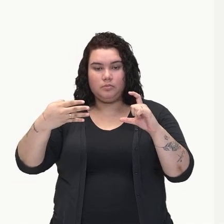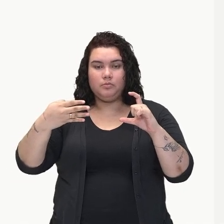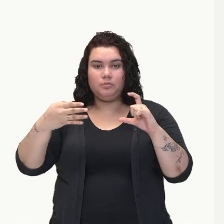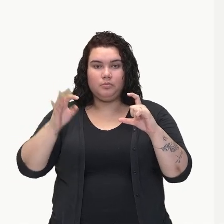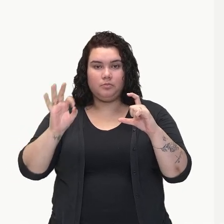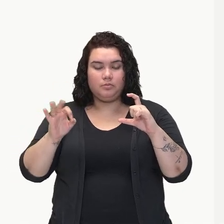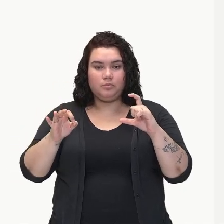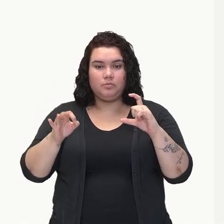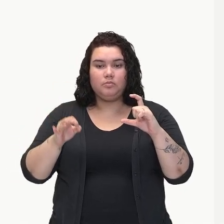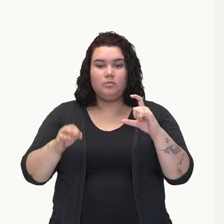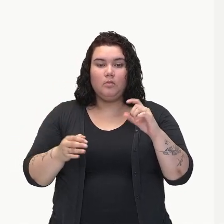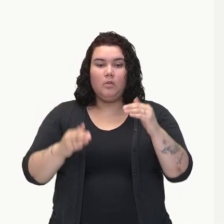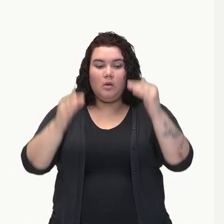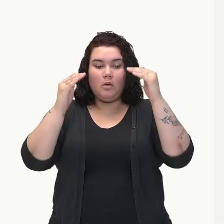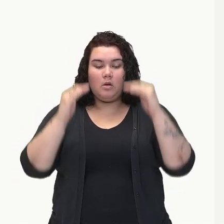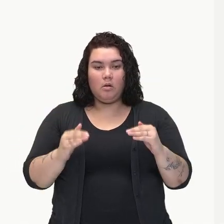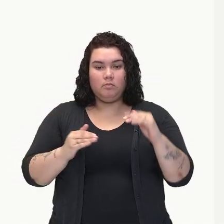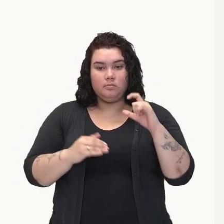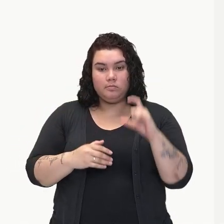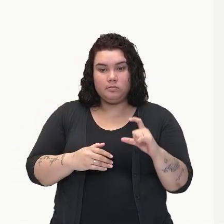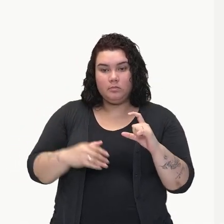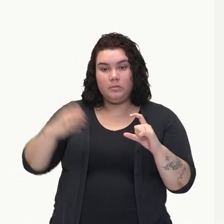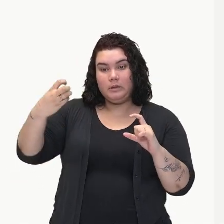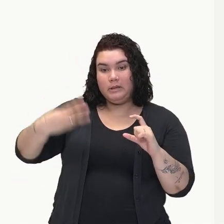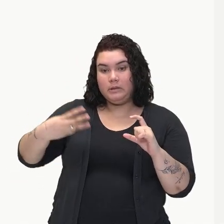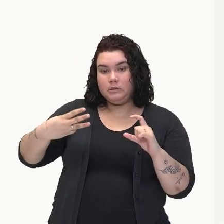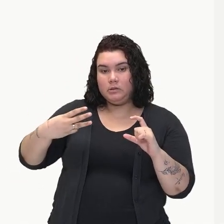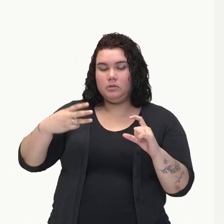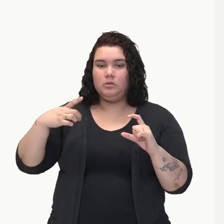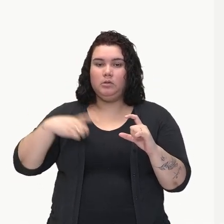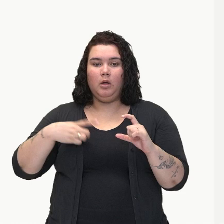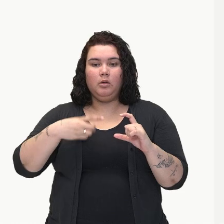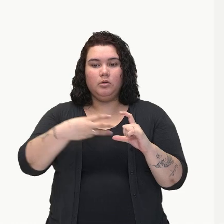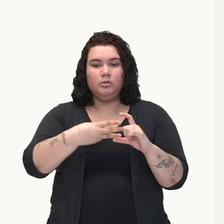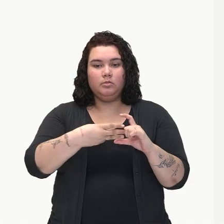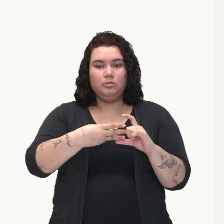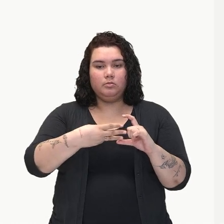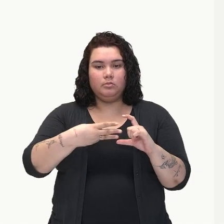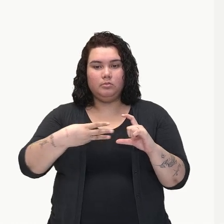do poema. A minha terceira estrofe só vai ter 3 versos.